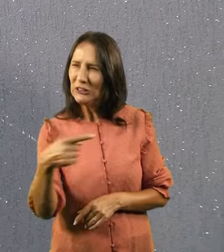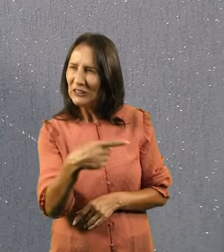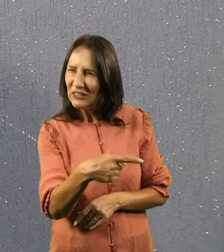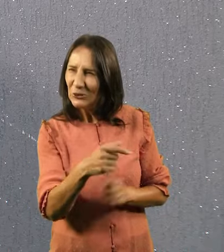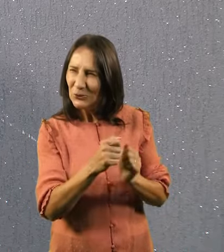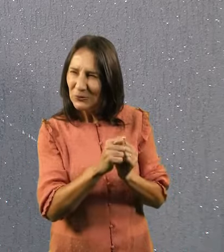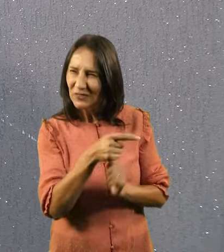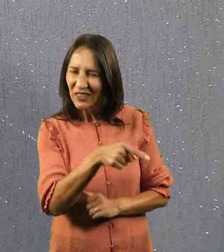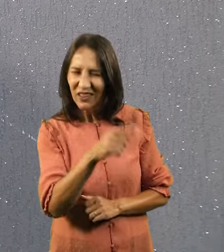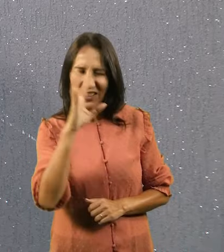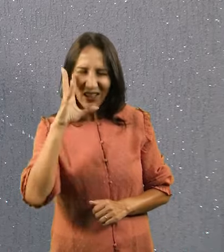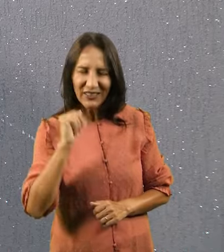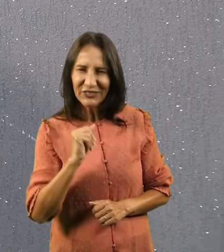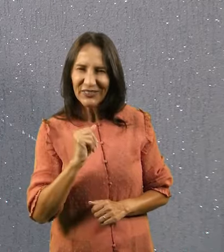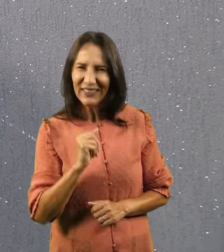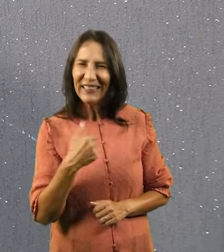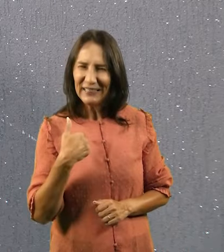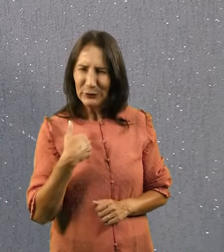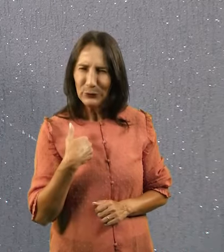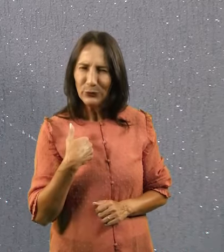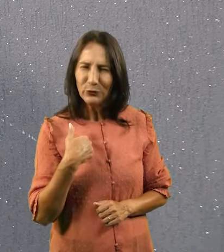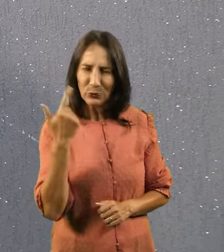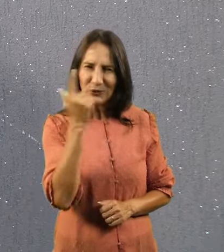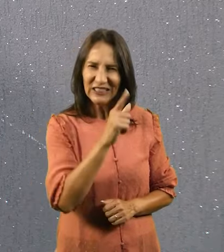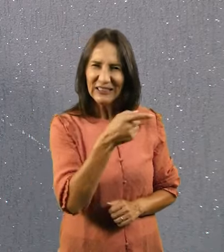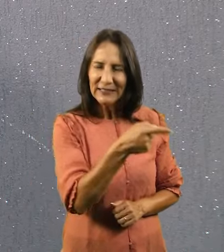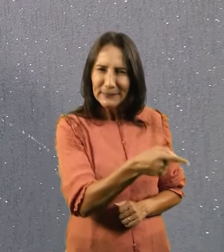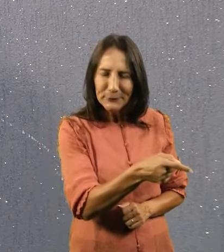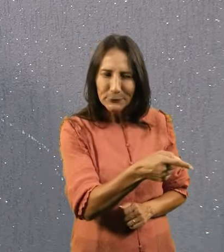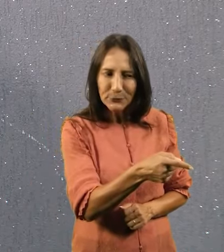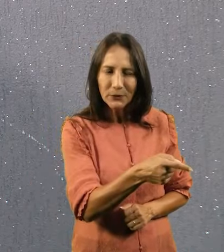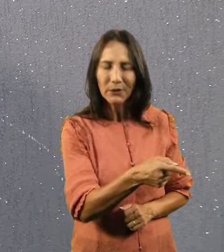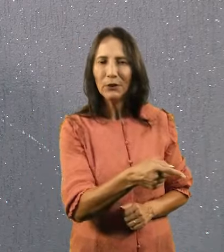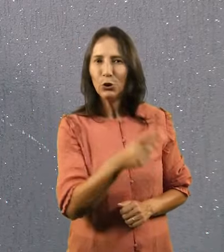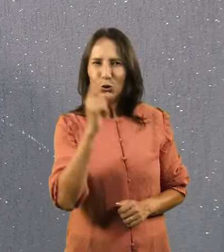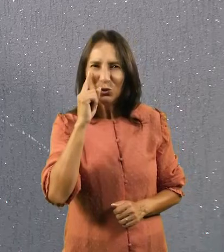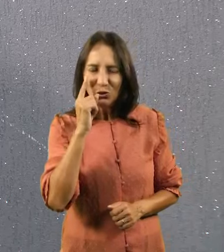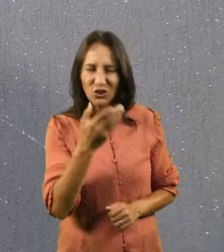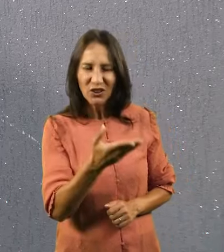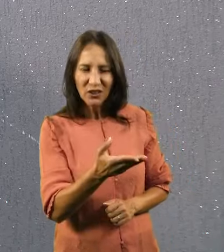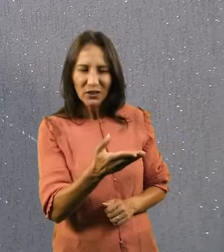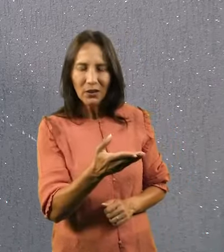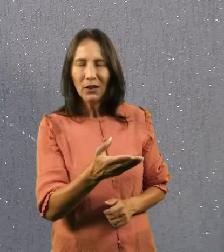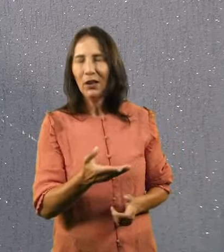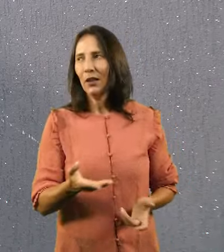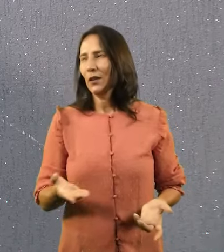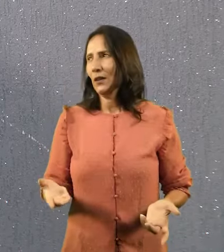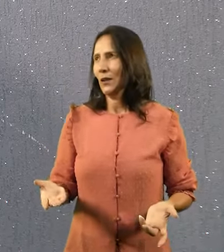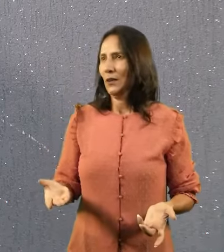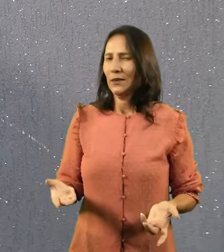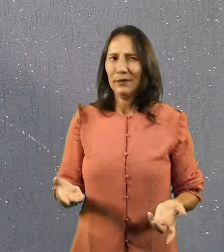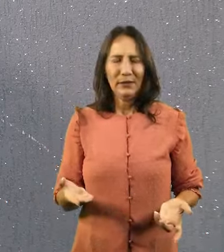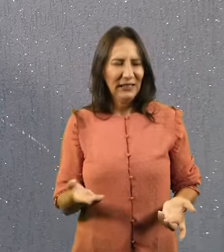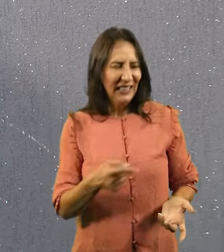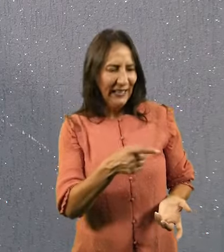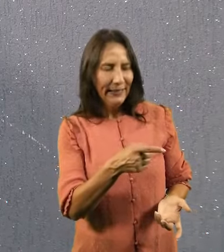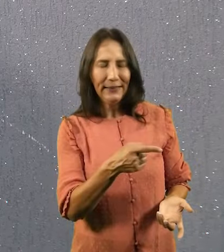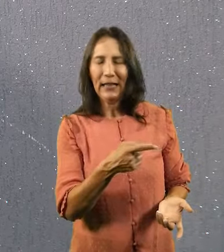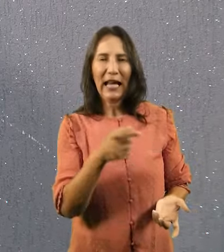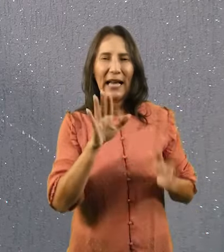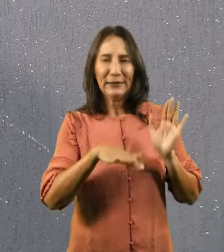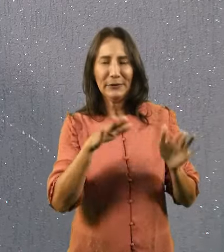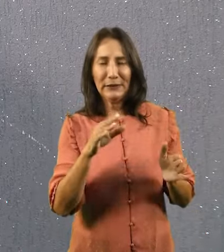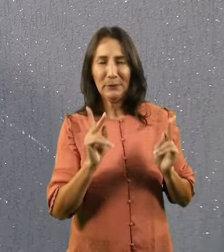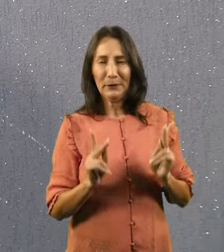esta pessoa? Eu vou suportar isto que eu estou vendo aqui? Será que eu aguento esse chilique